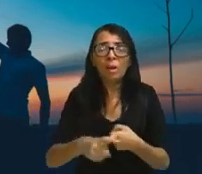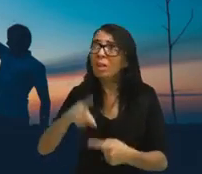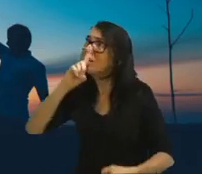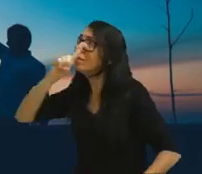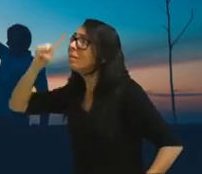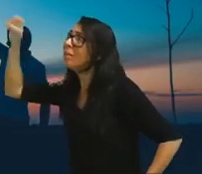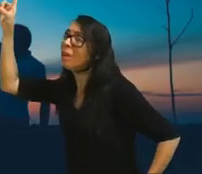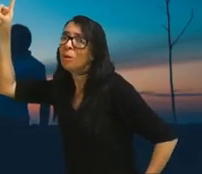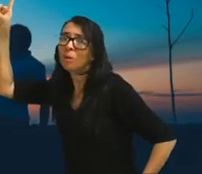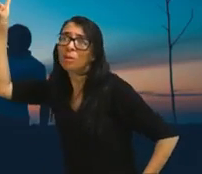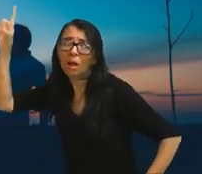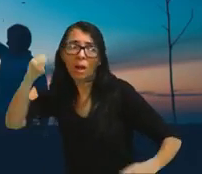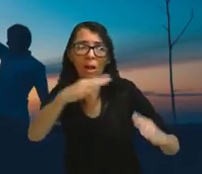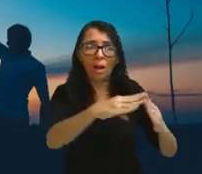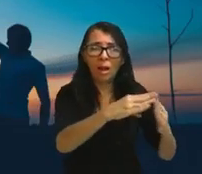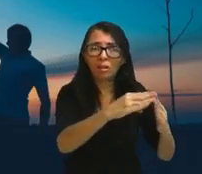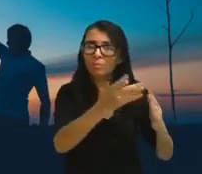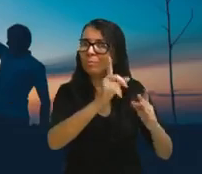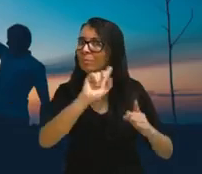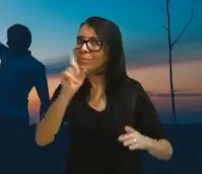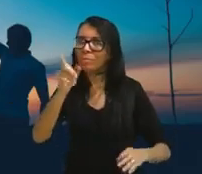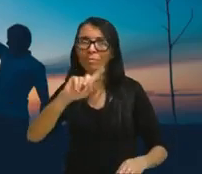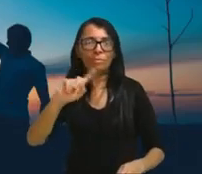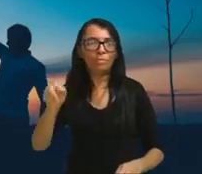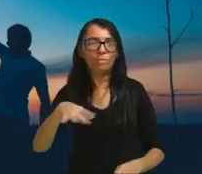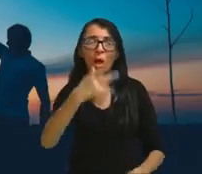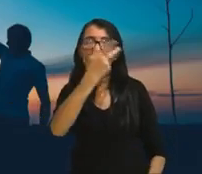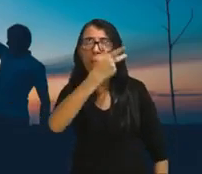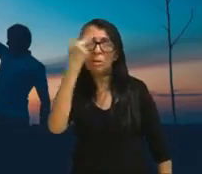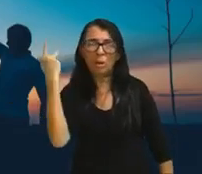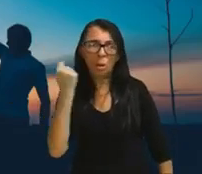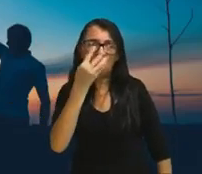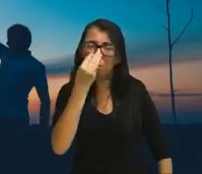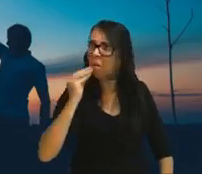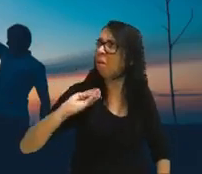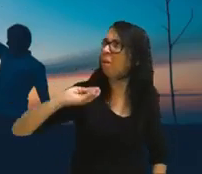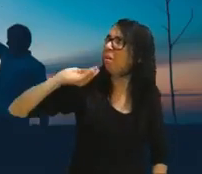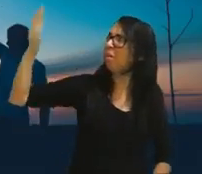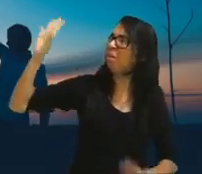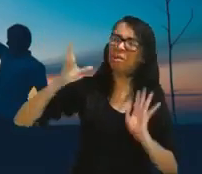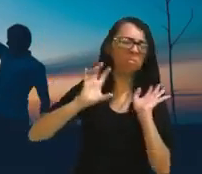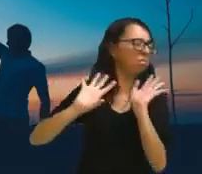pedra principal, como base sólida da sua casa. Então é